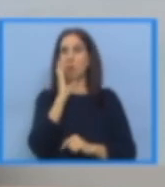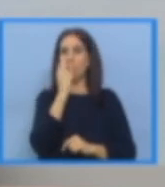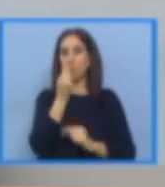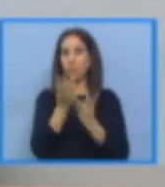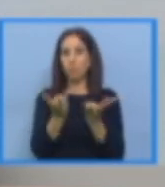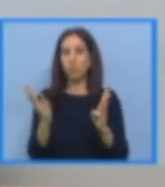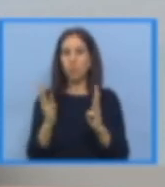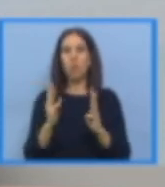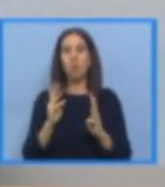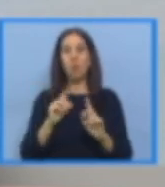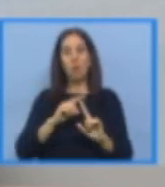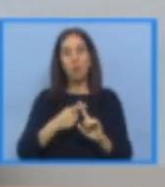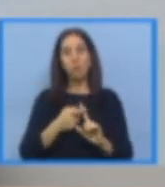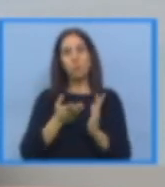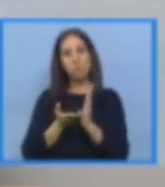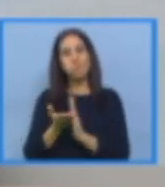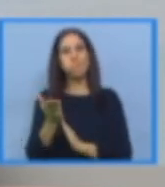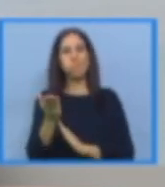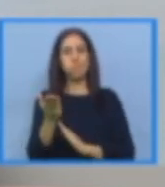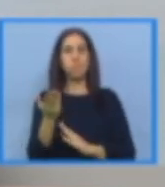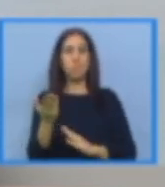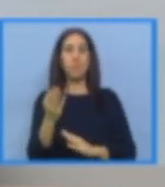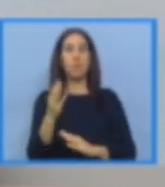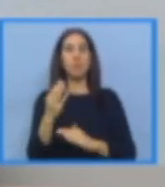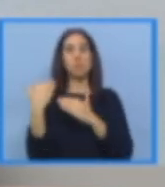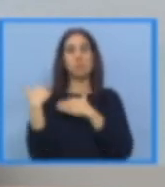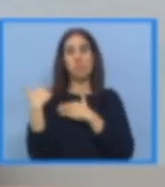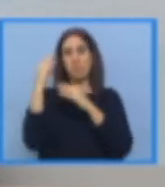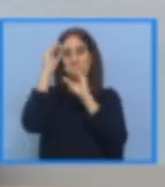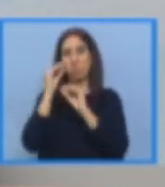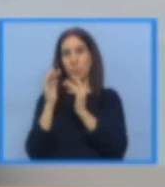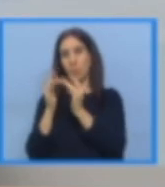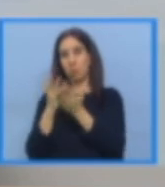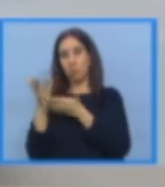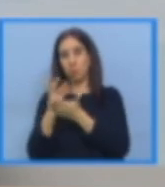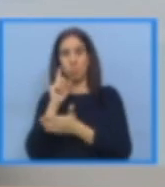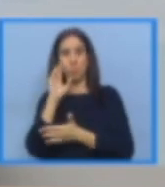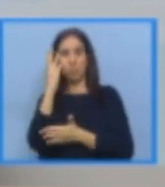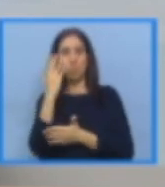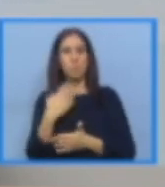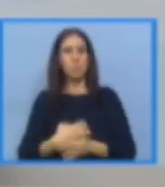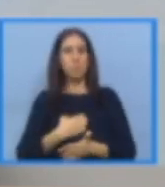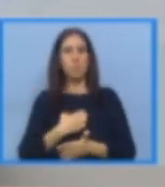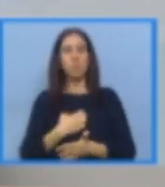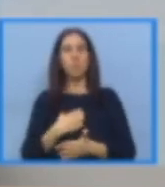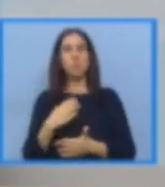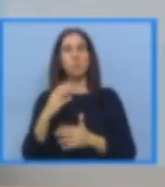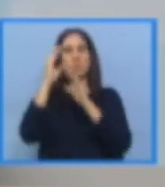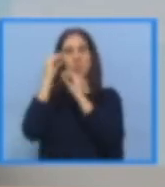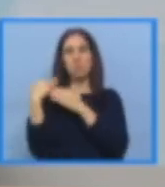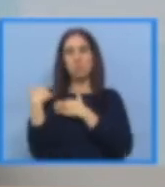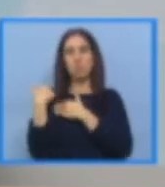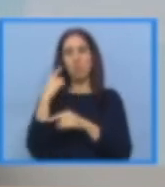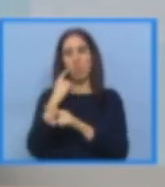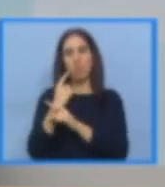continuem nos outros anos. Também há o contacto com os encarregados de educação, que também é muito importante, mas sinto que se os encarregados de educação os